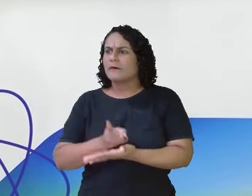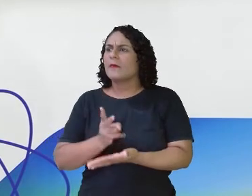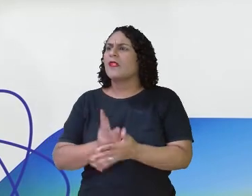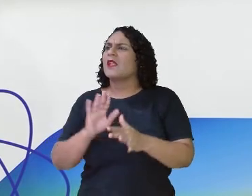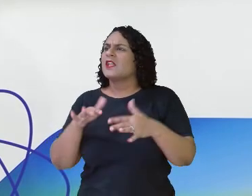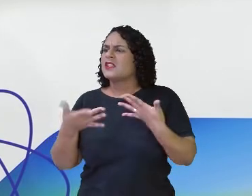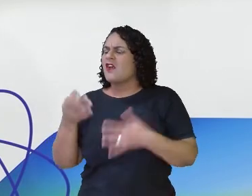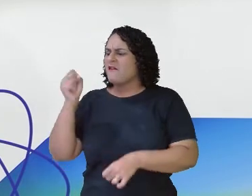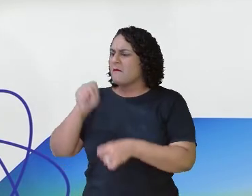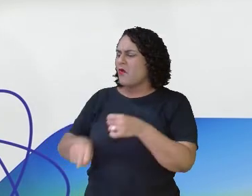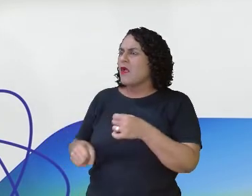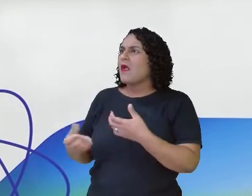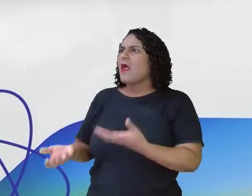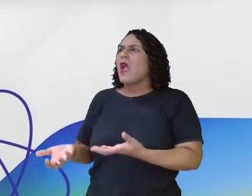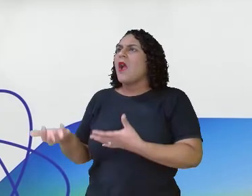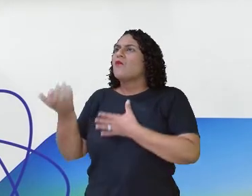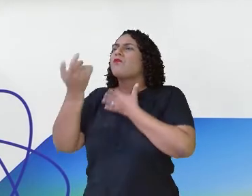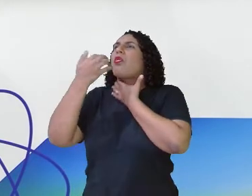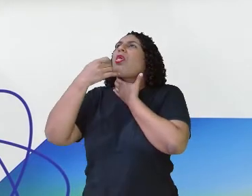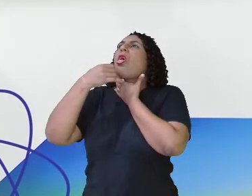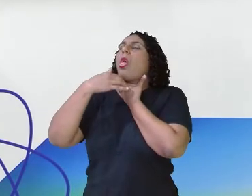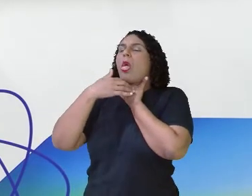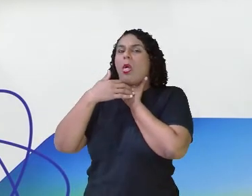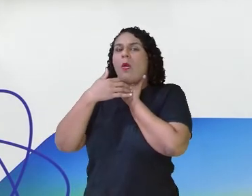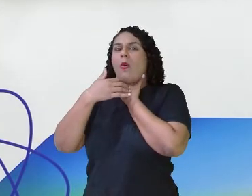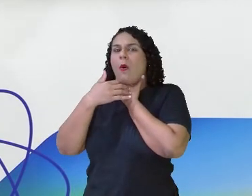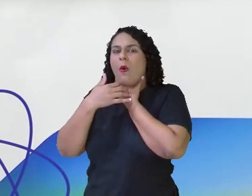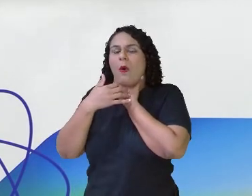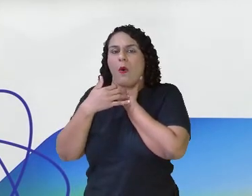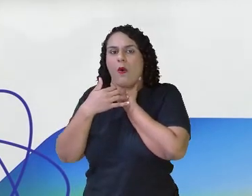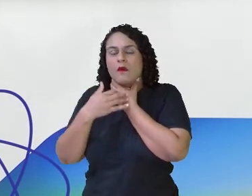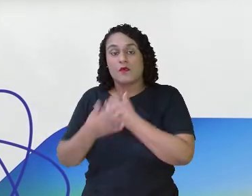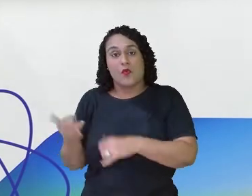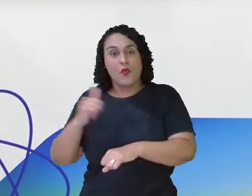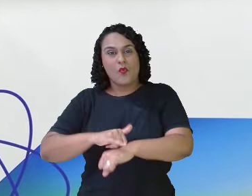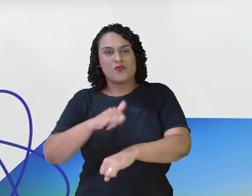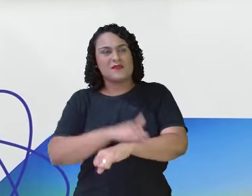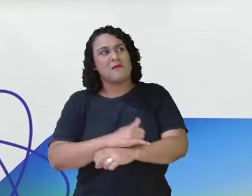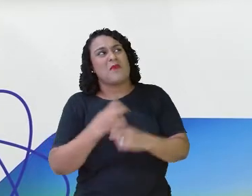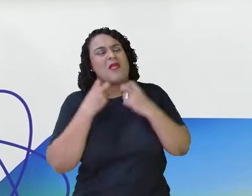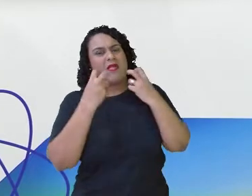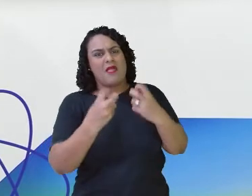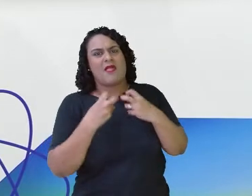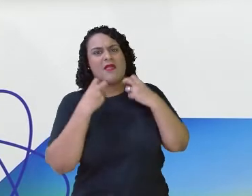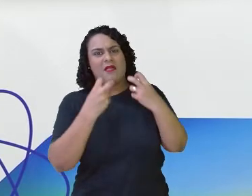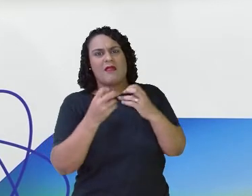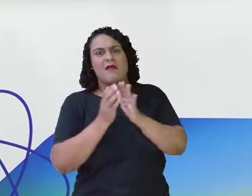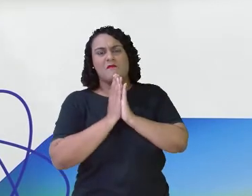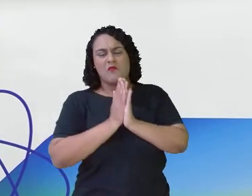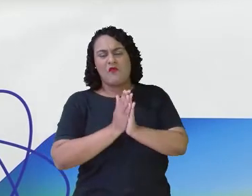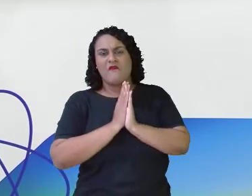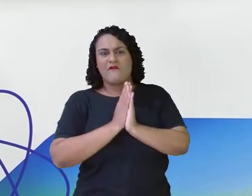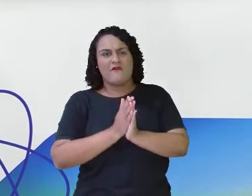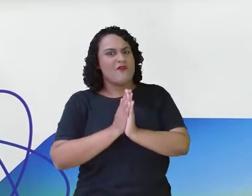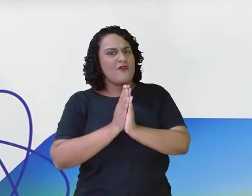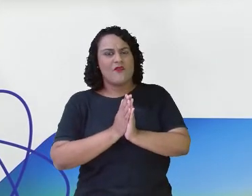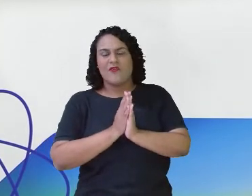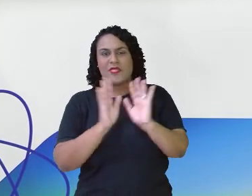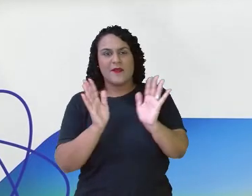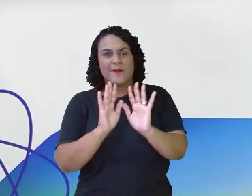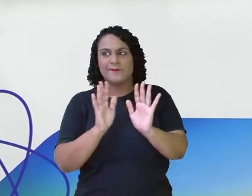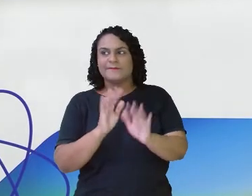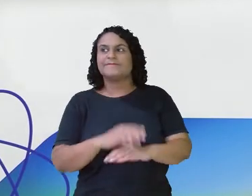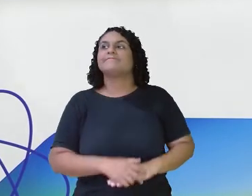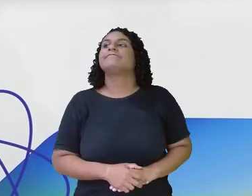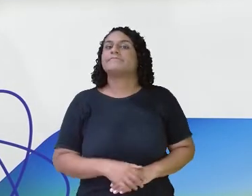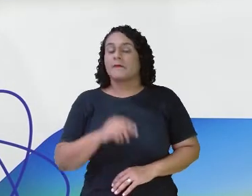então vai morrer engasgado. E aí, ó, o sapo esperneava, 2 pontos, ou seja, ele vai falar.